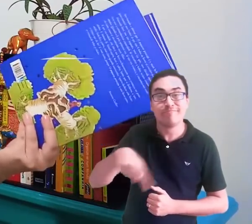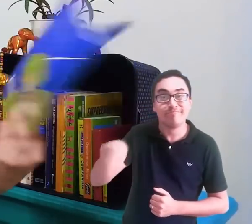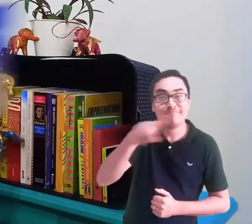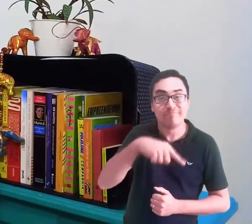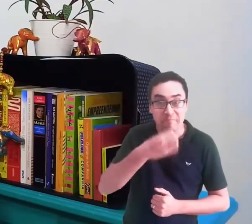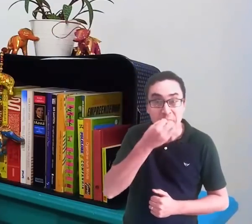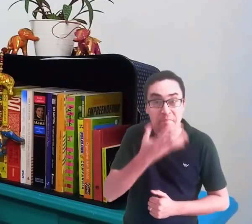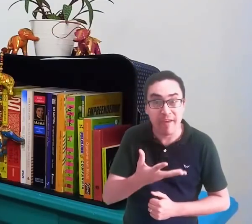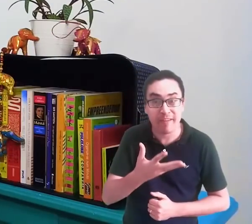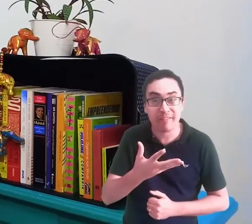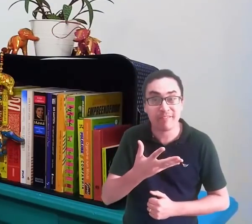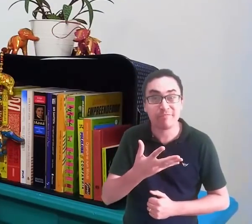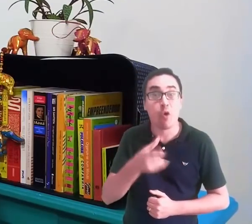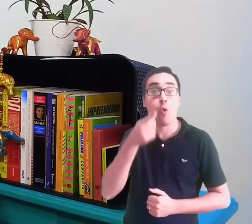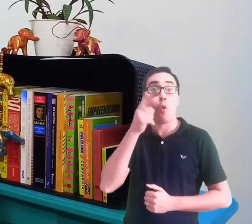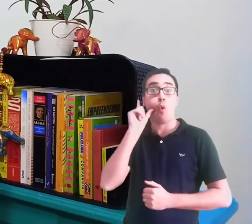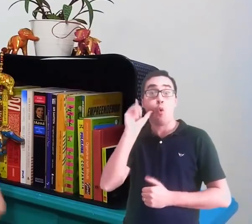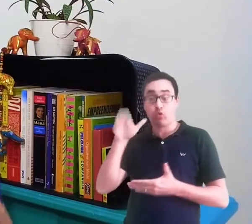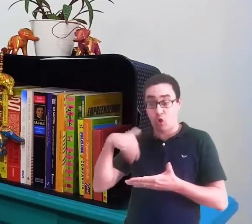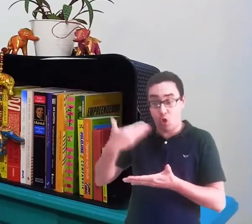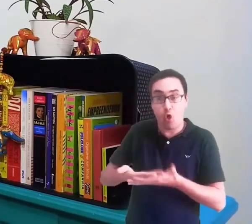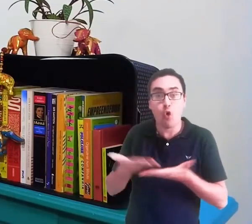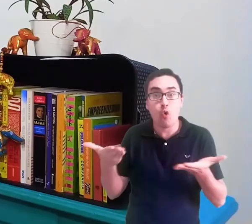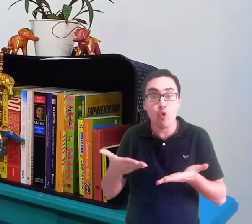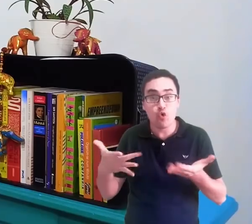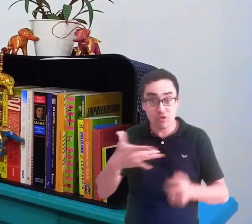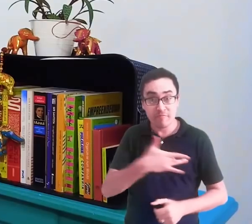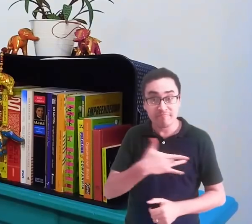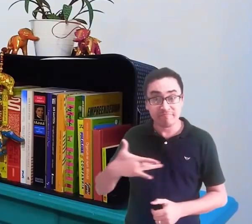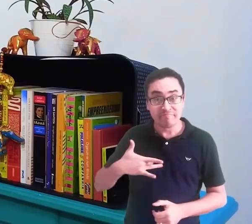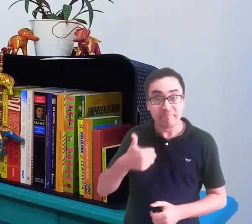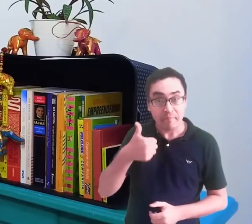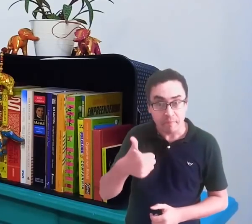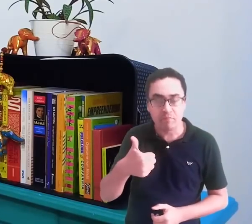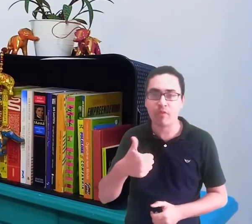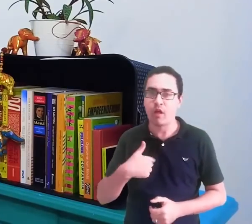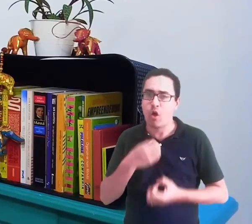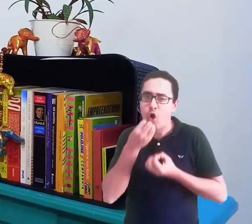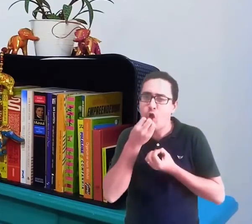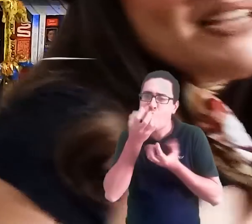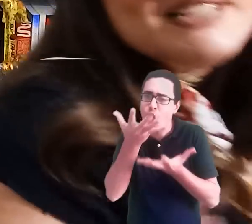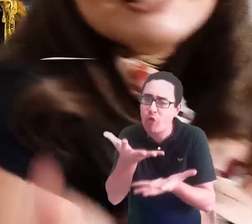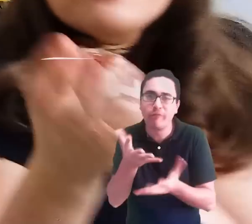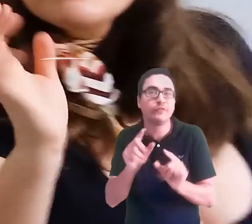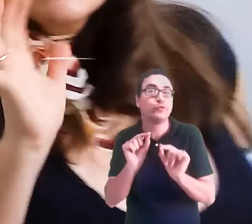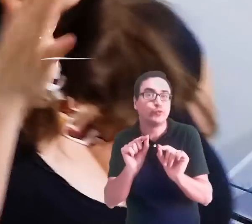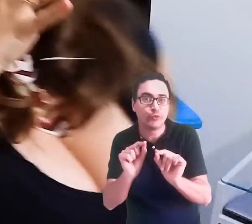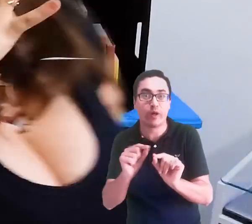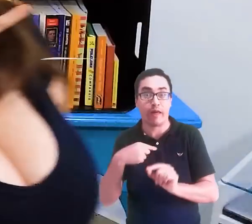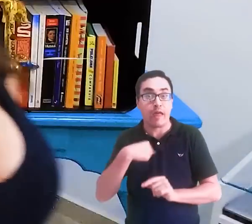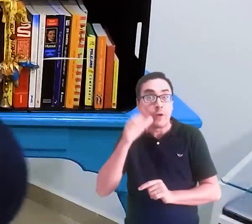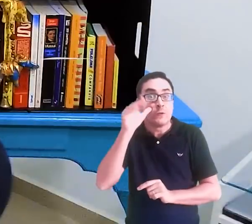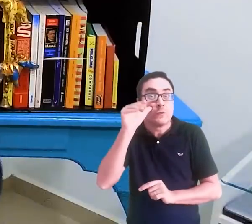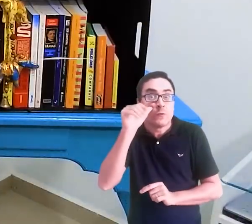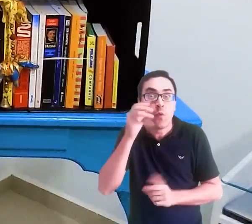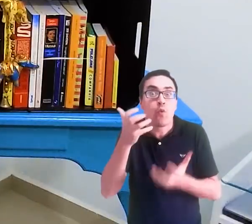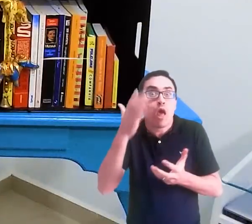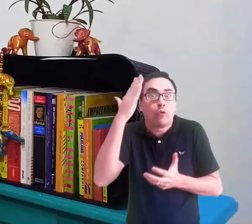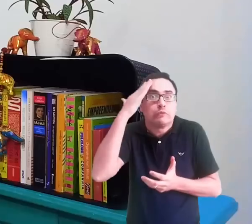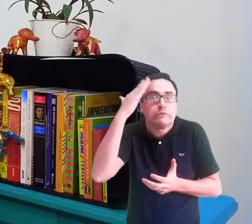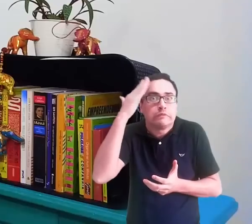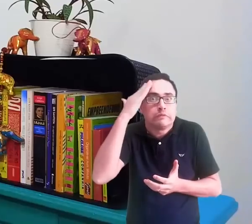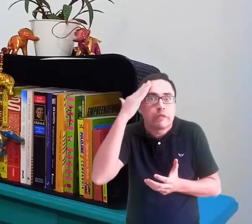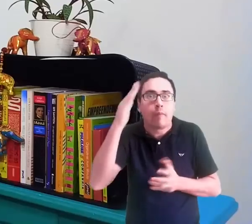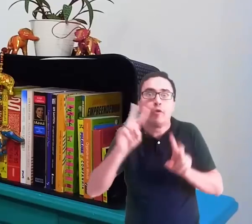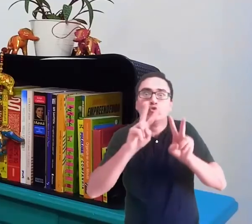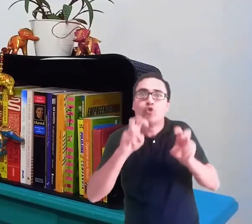Olá! Como vocês estão? Como passaram de ontem para hoje? Eu confesso que fiquei muito